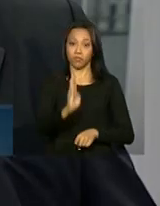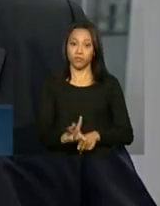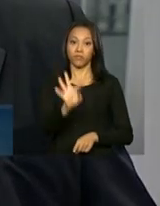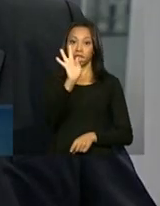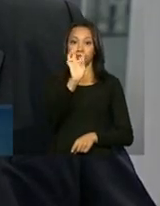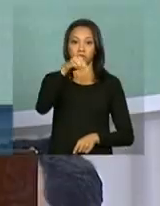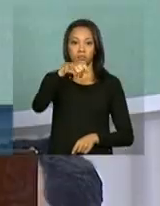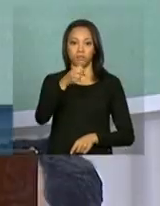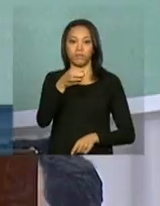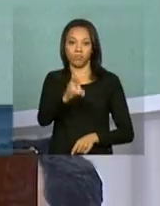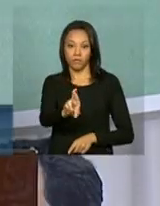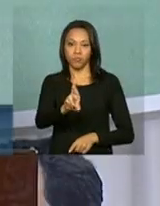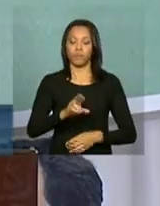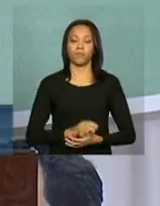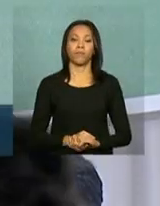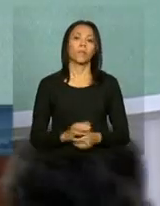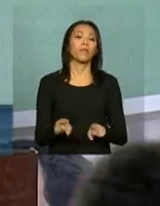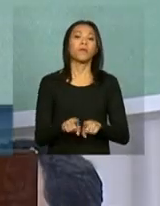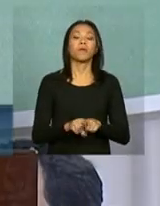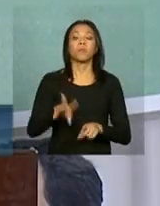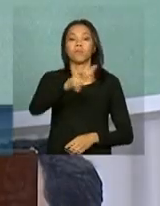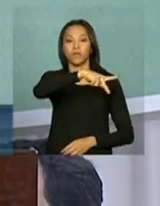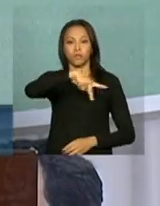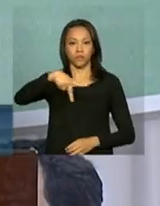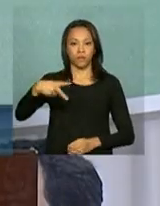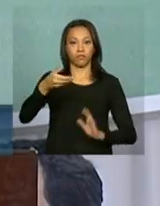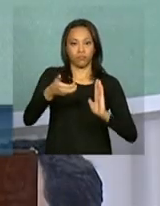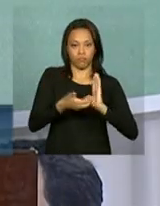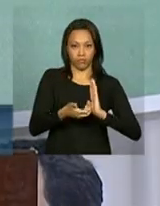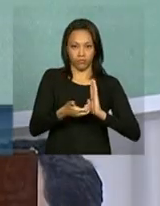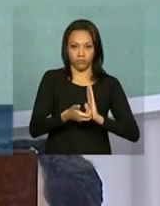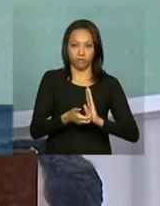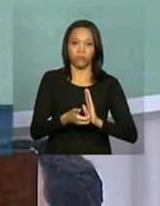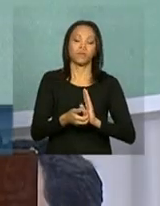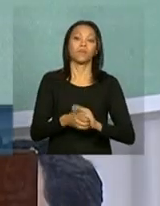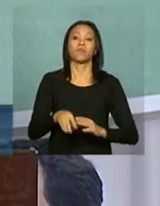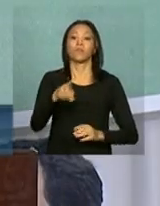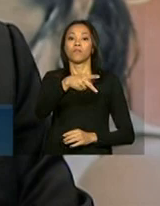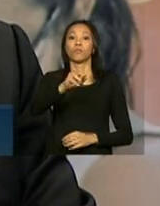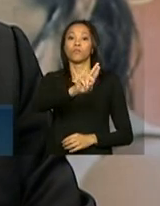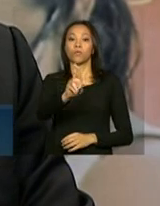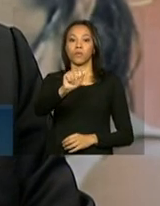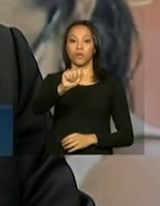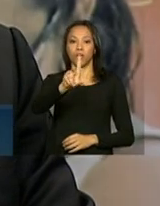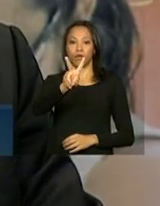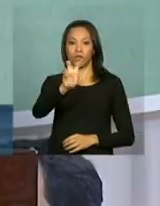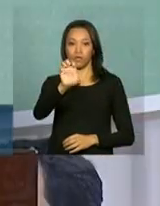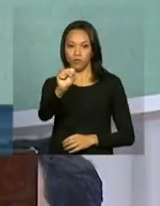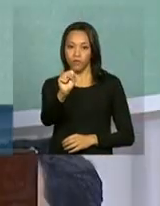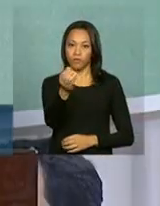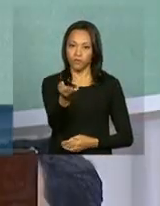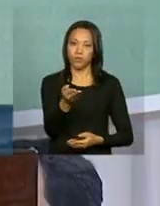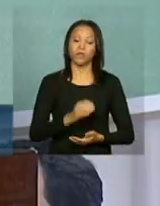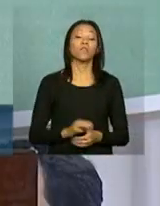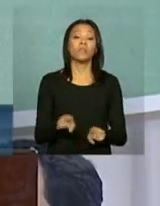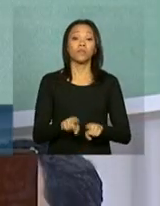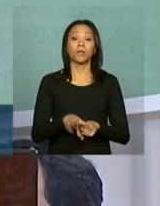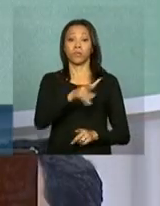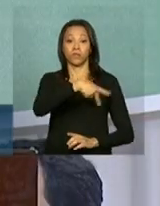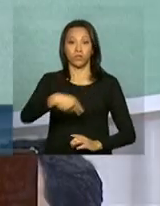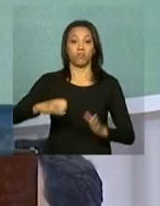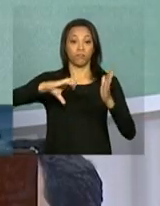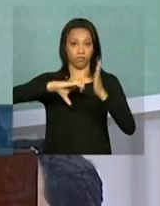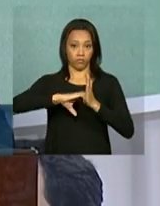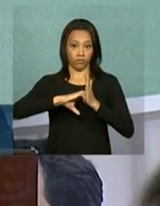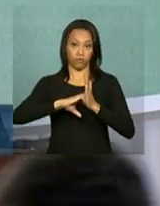Temer, presidente da Câmara dos Deputados, presidente Henrique Eduardo Alves, presidente do Senado